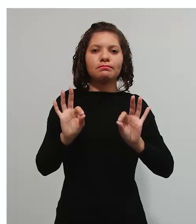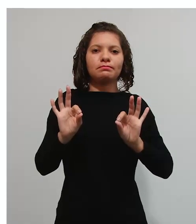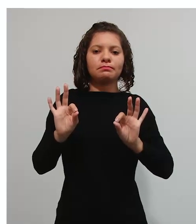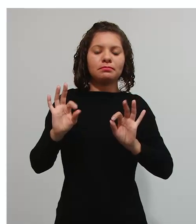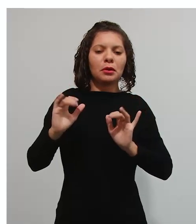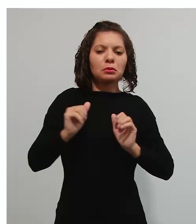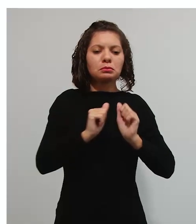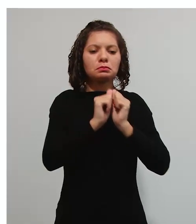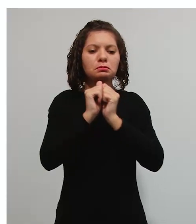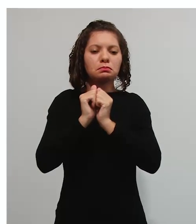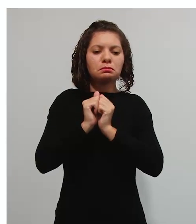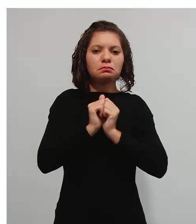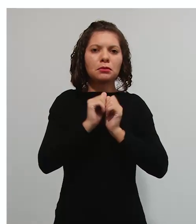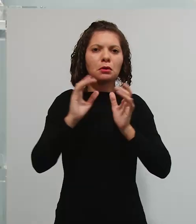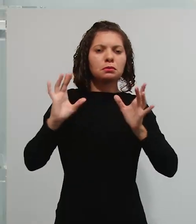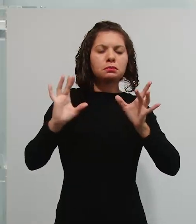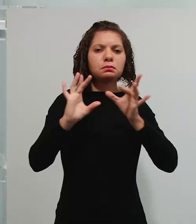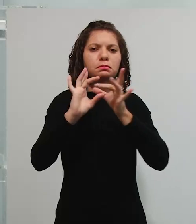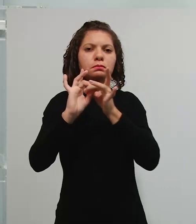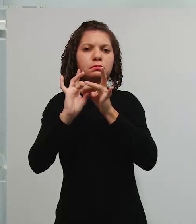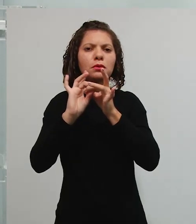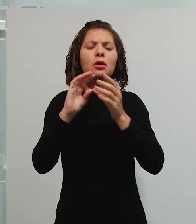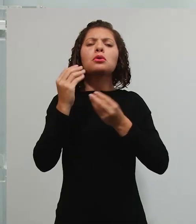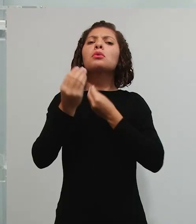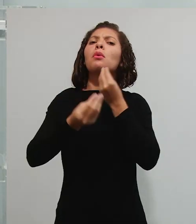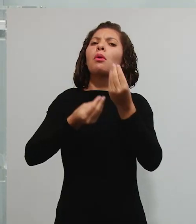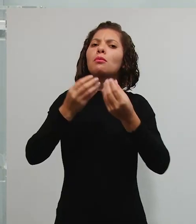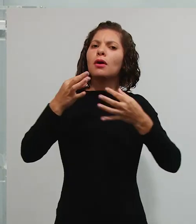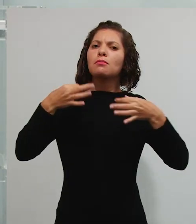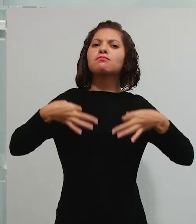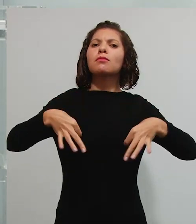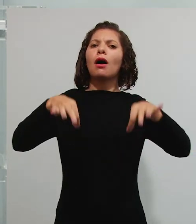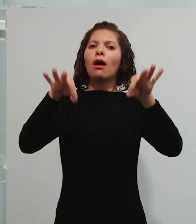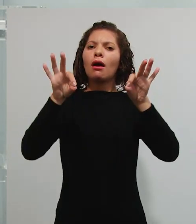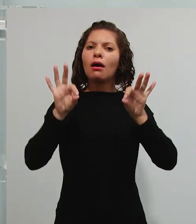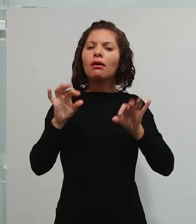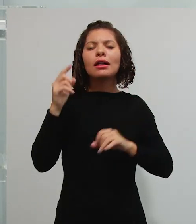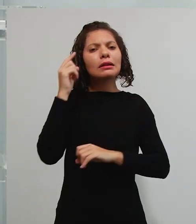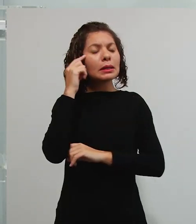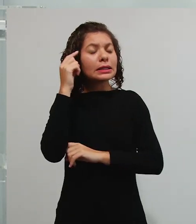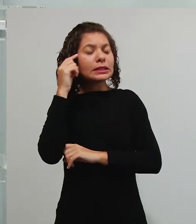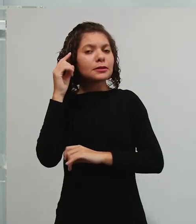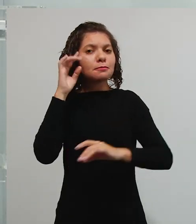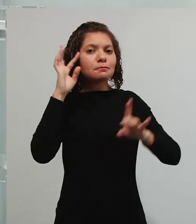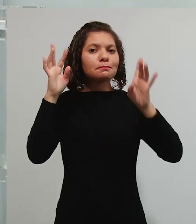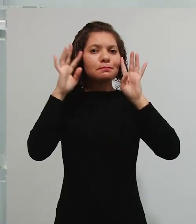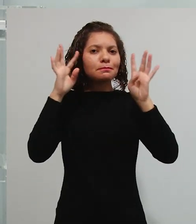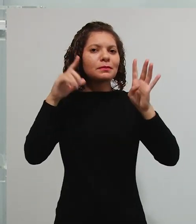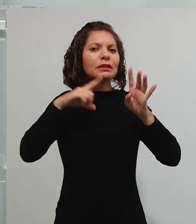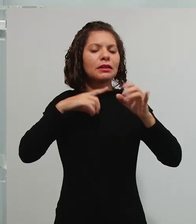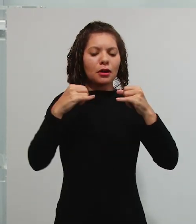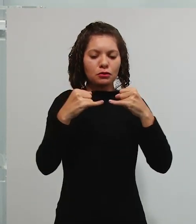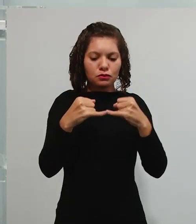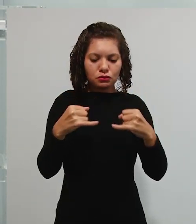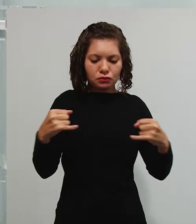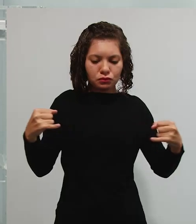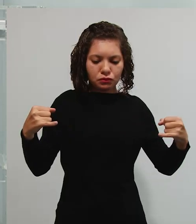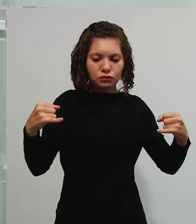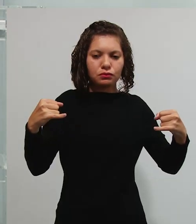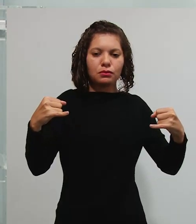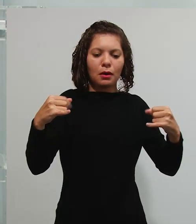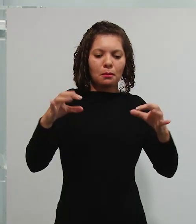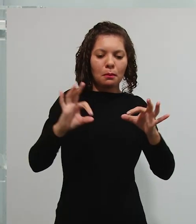entrelaçamento, não é? Então, tecido é isso. Como que é feito um tecido? Vamos pensar ali no tecido natural. São vários fios que